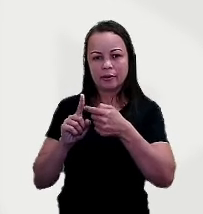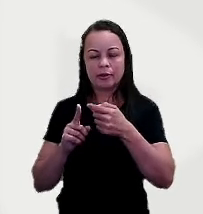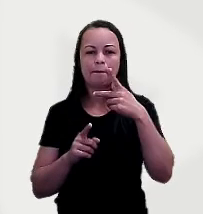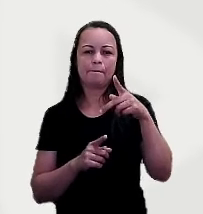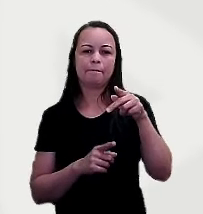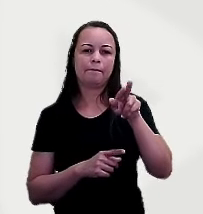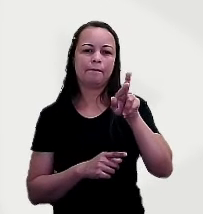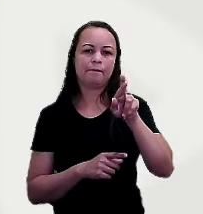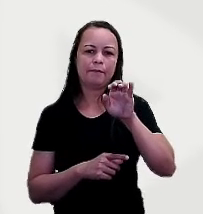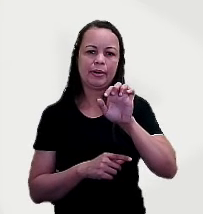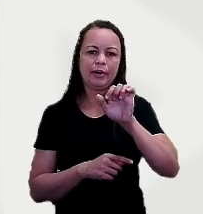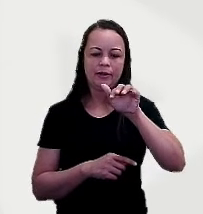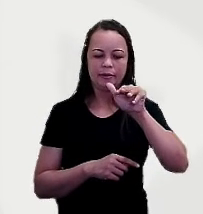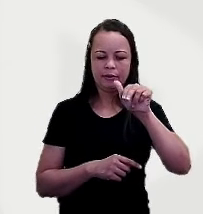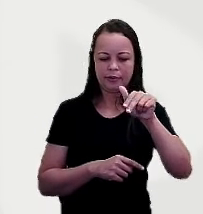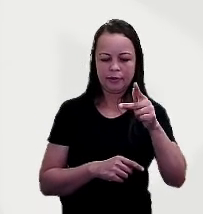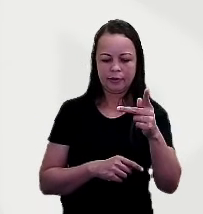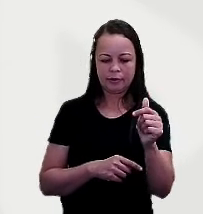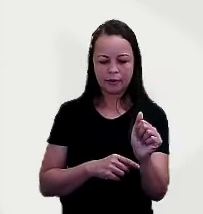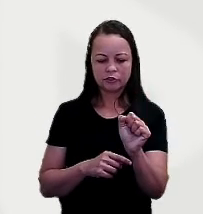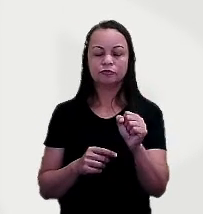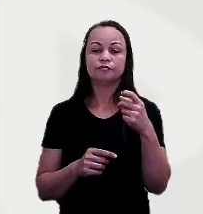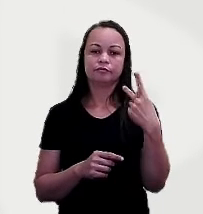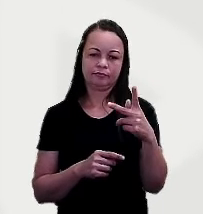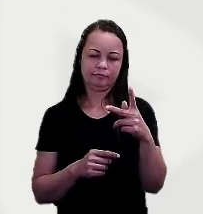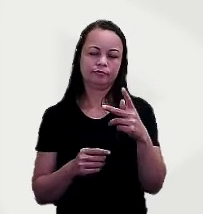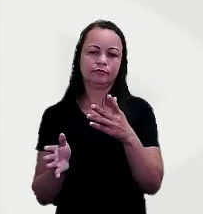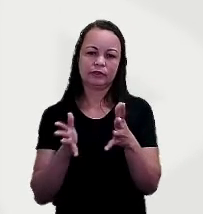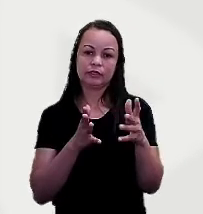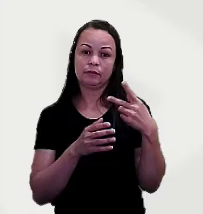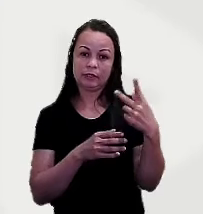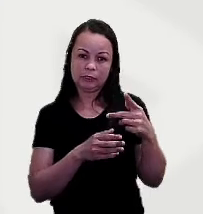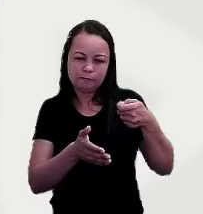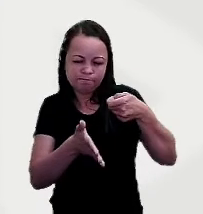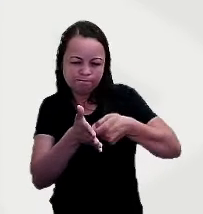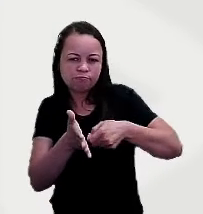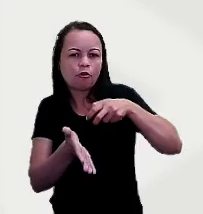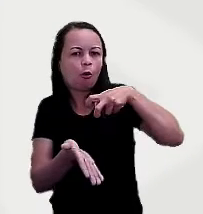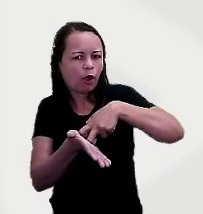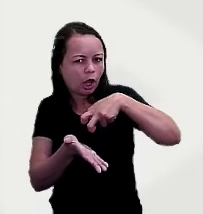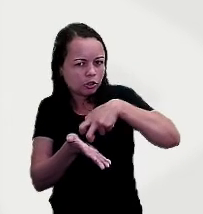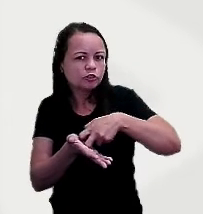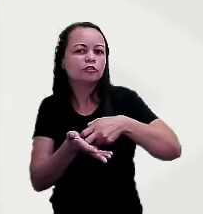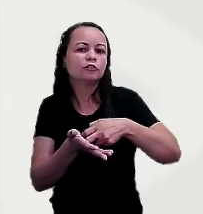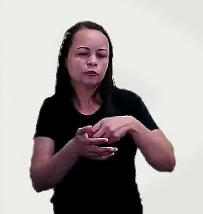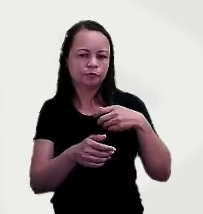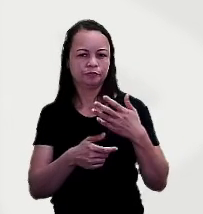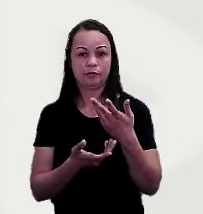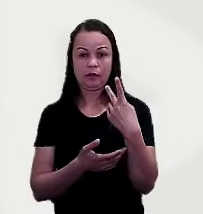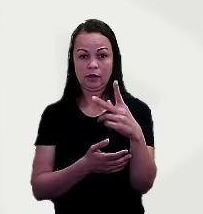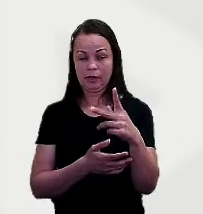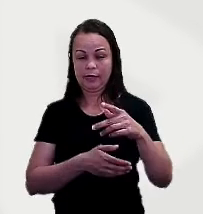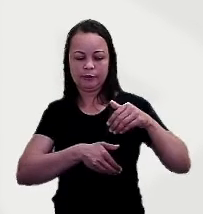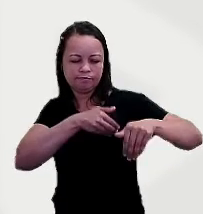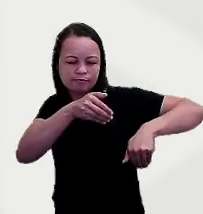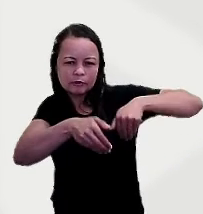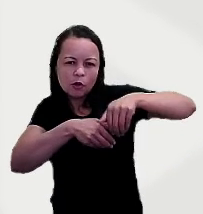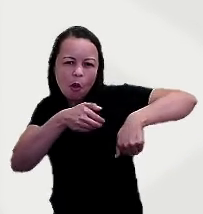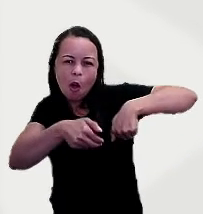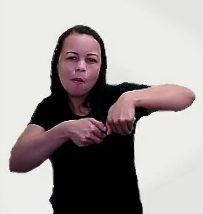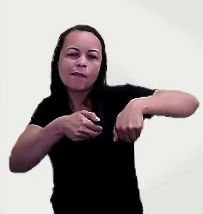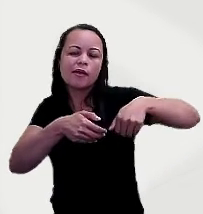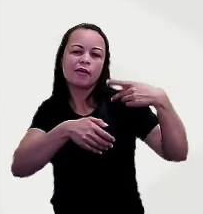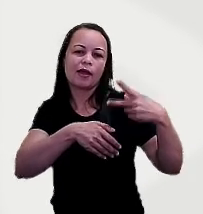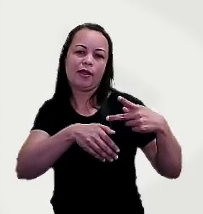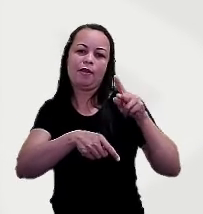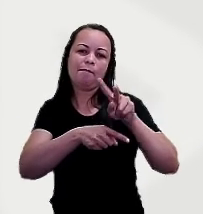tá? Para eles, sua punição é sempre severa. Porque o Curupira, gente, ele é um protetor da